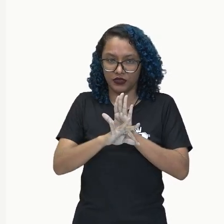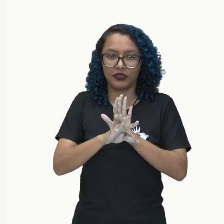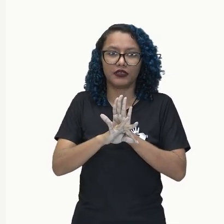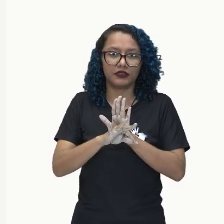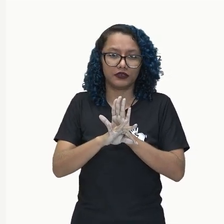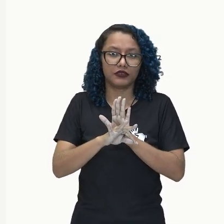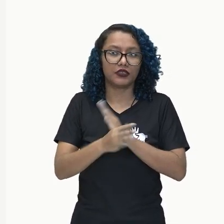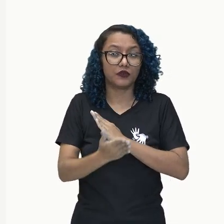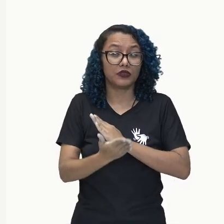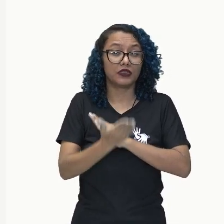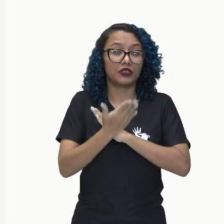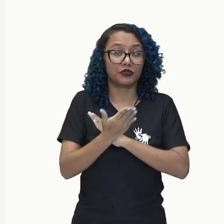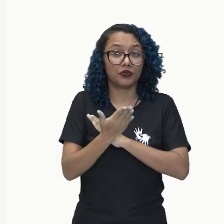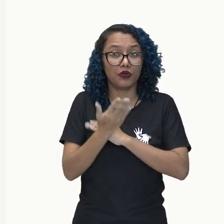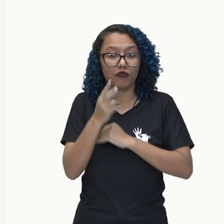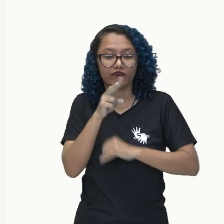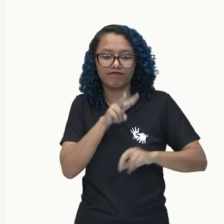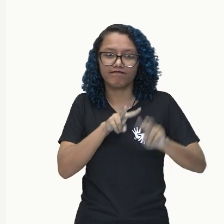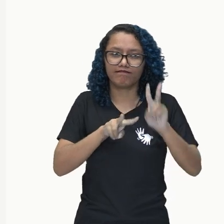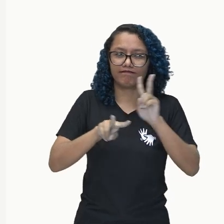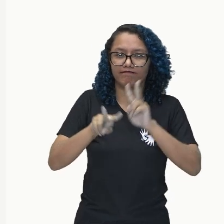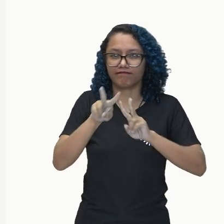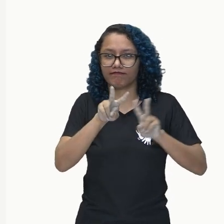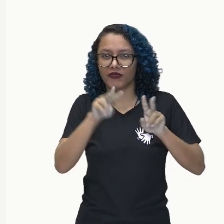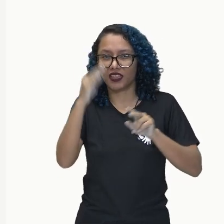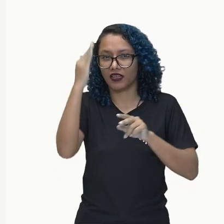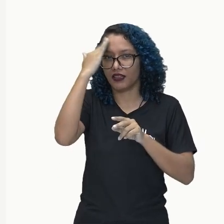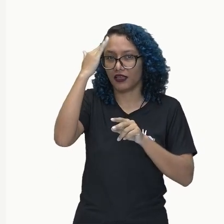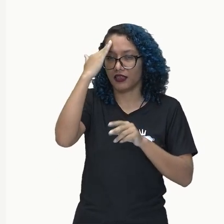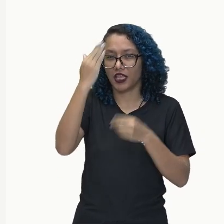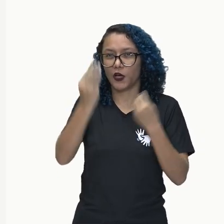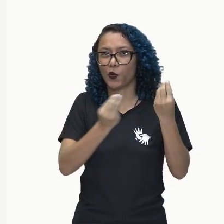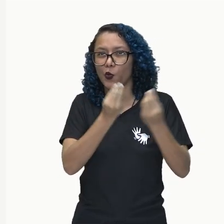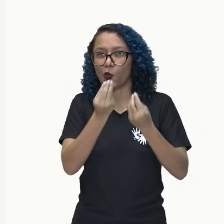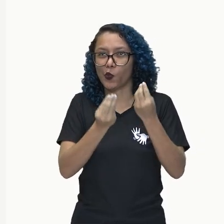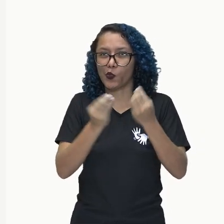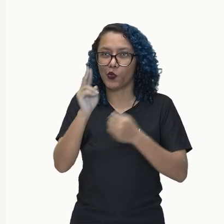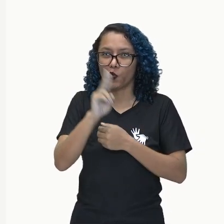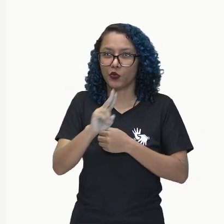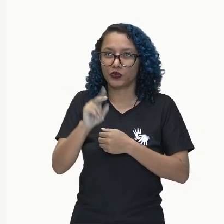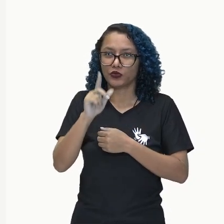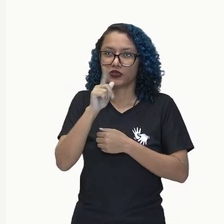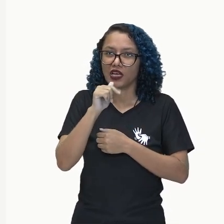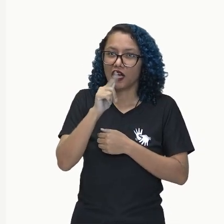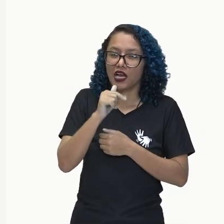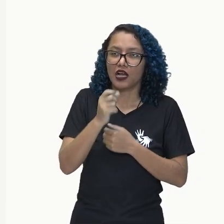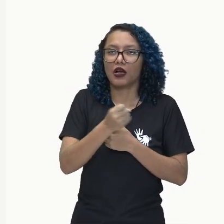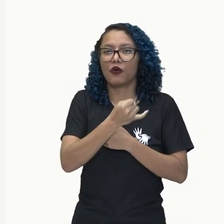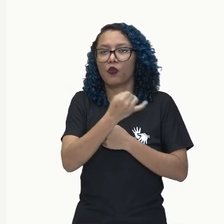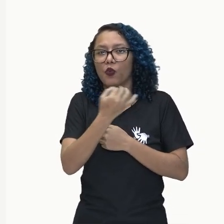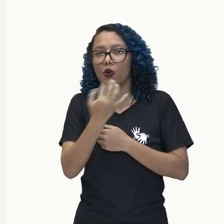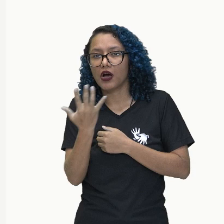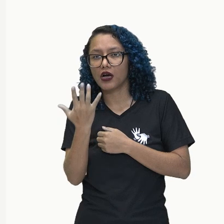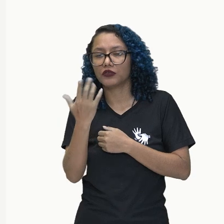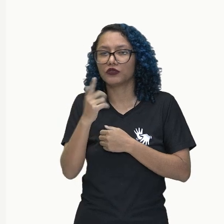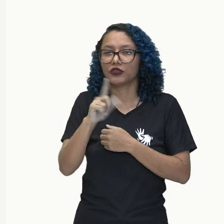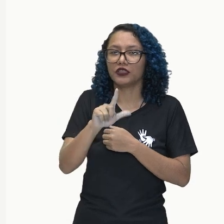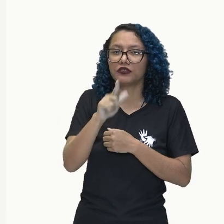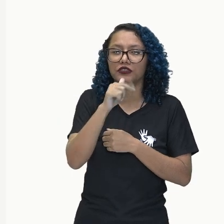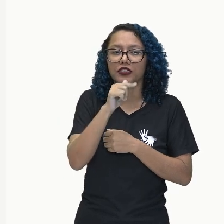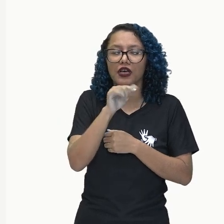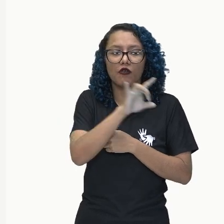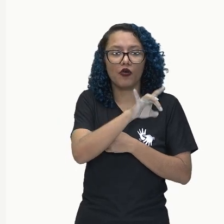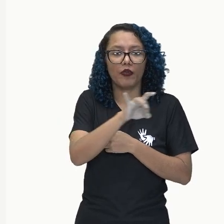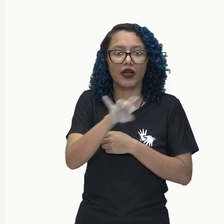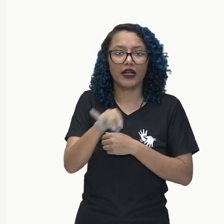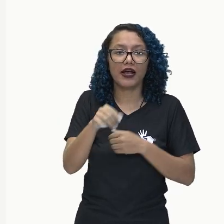nossa visualização do uso da água, quantos litros de água por cada produto é utilizado,